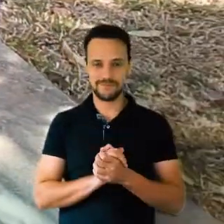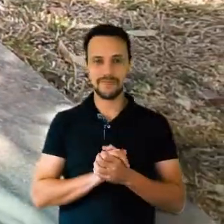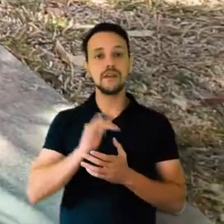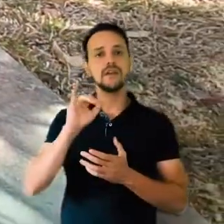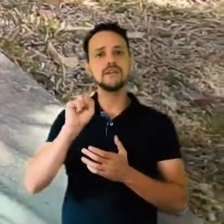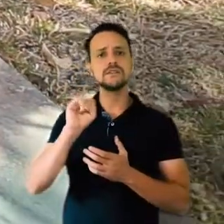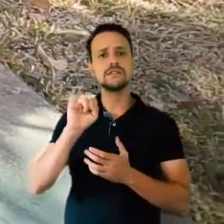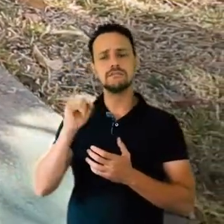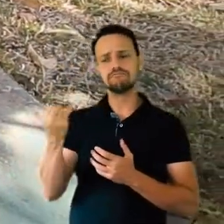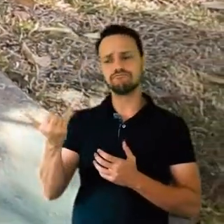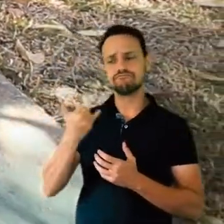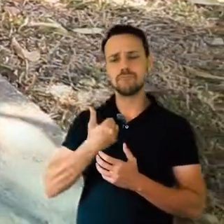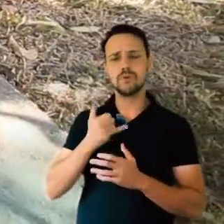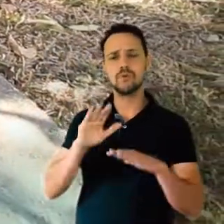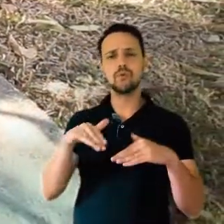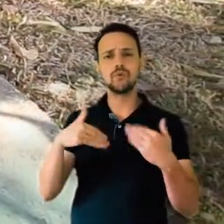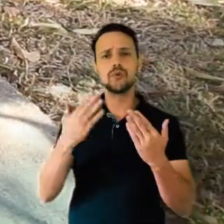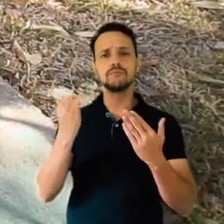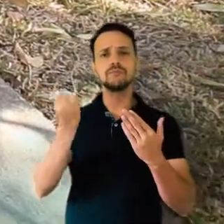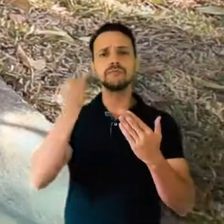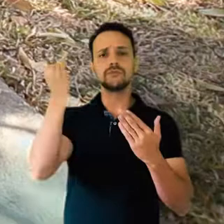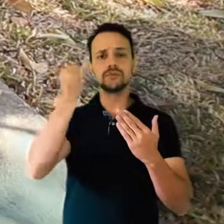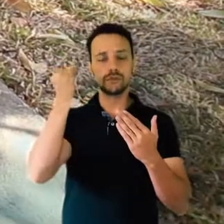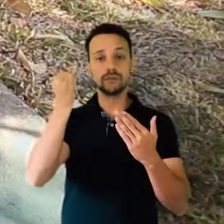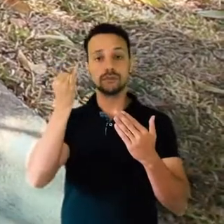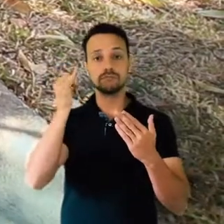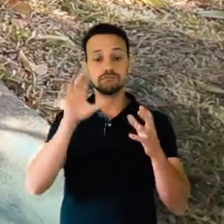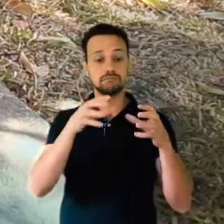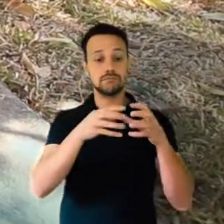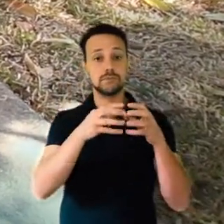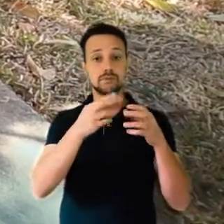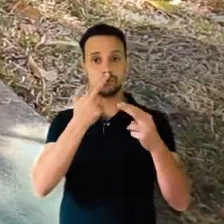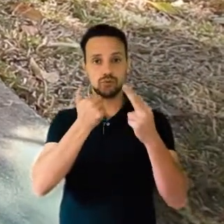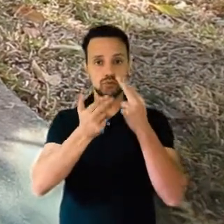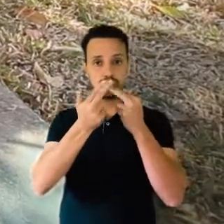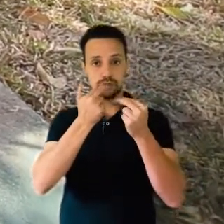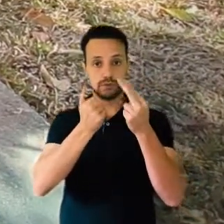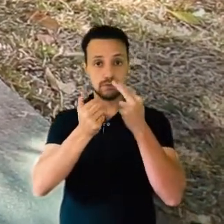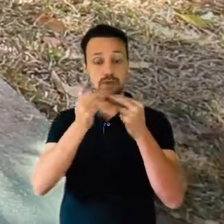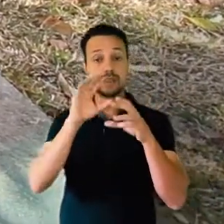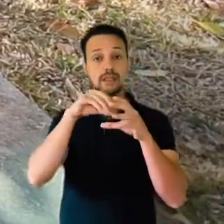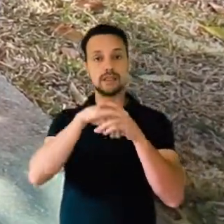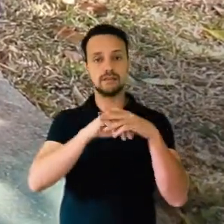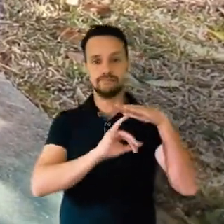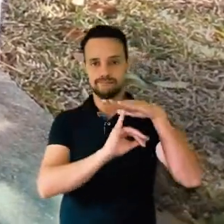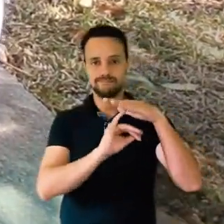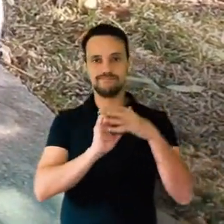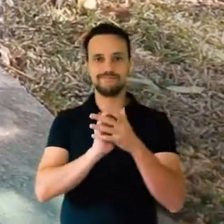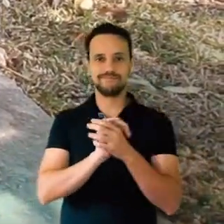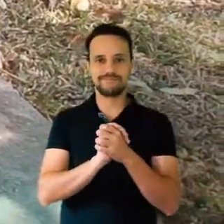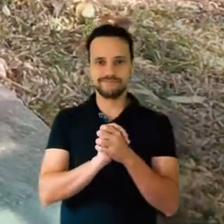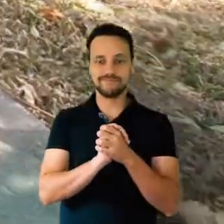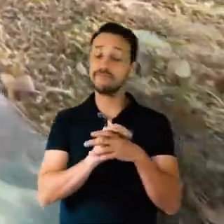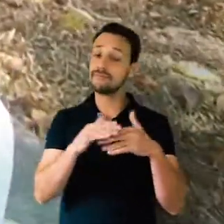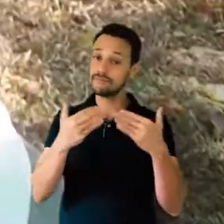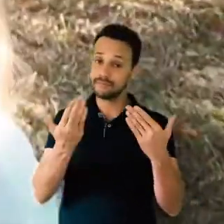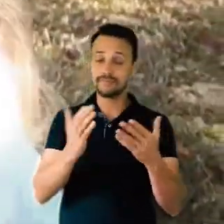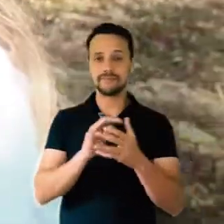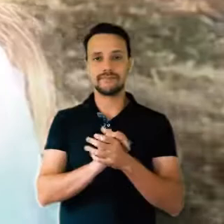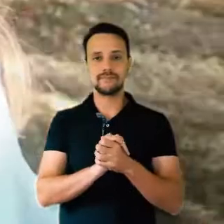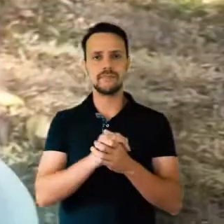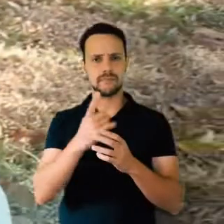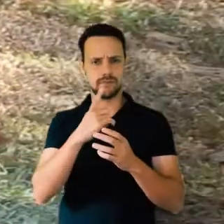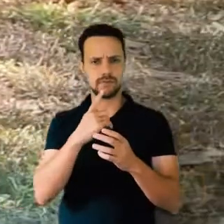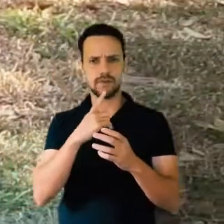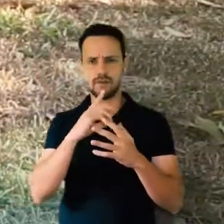a Isis vai contar pra gente qual que é a importância do setor de nutrição dentro da instituição, Isis. Bom,